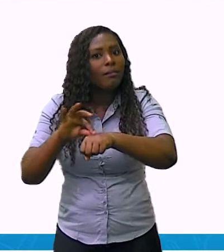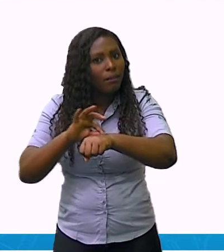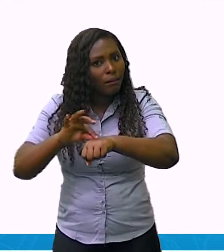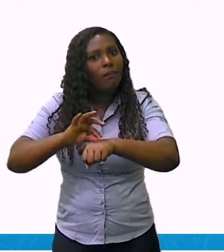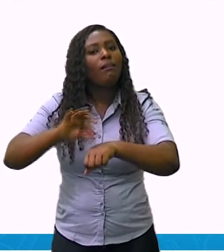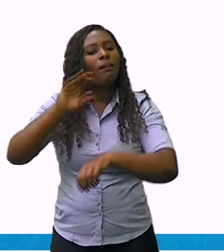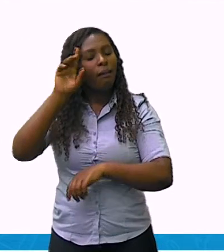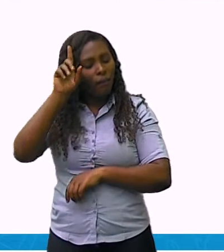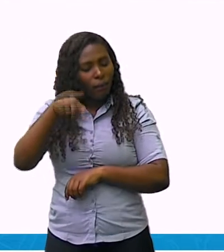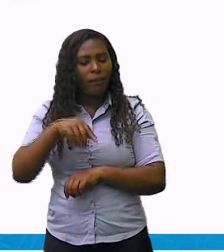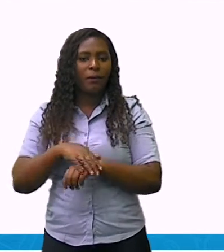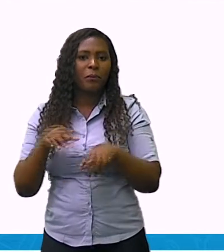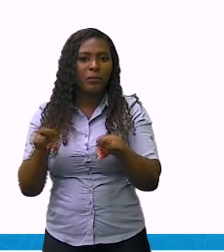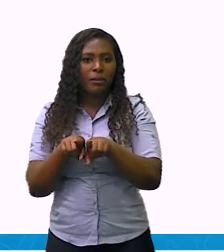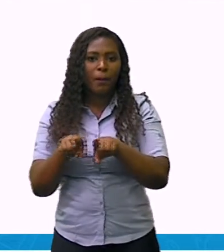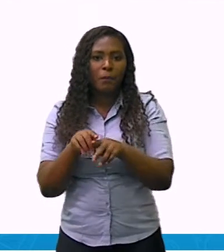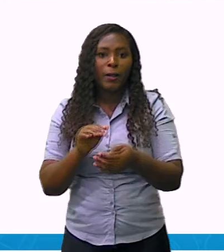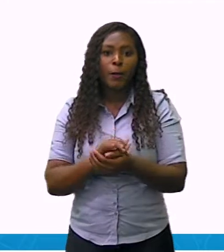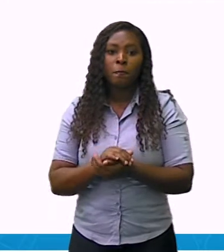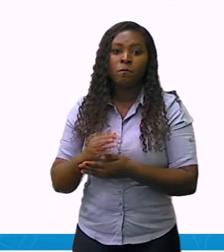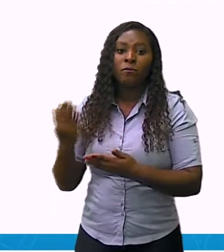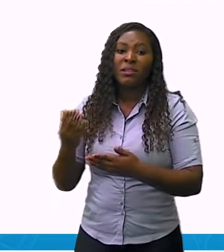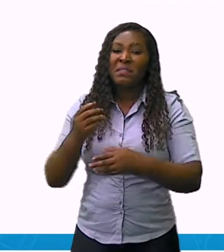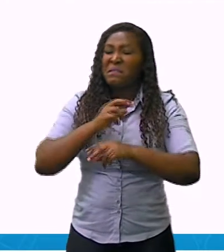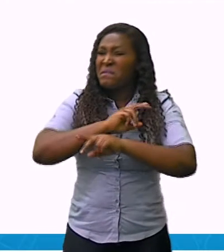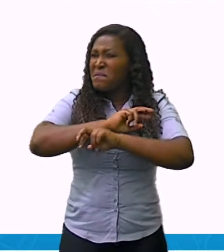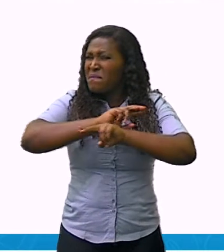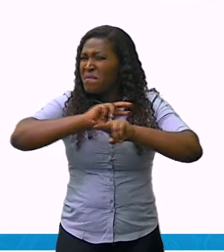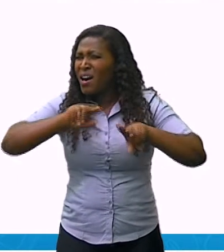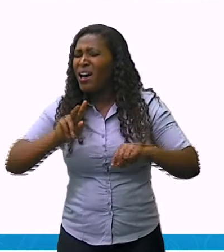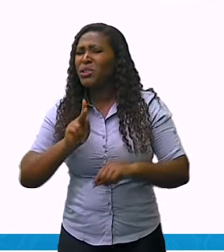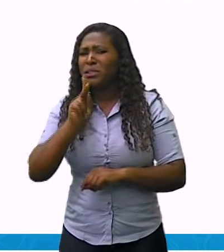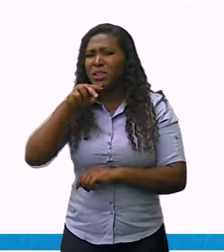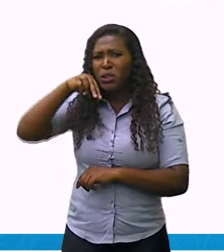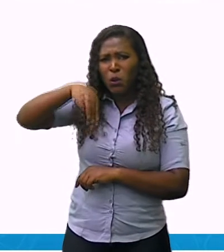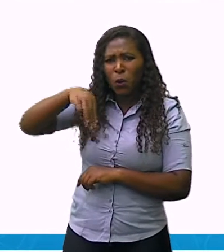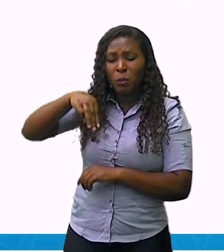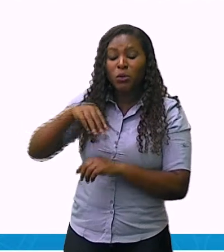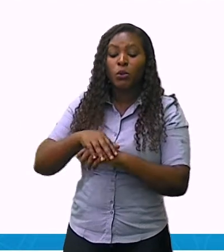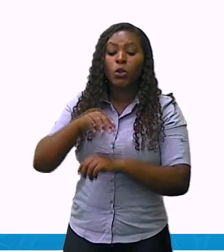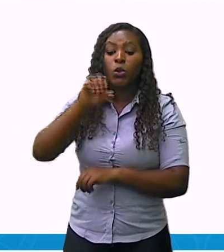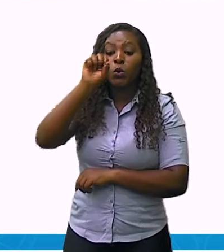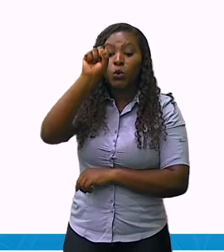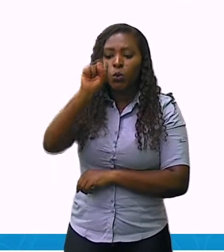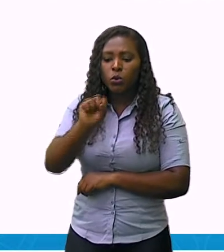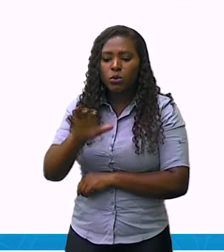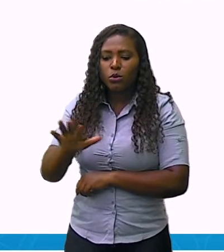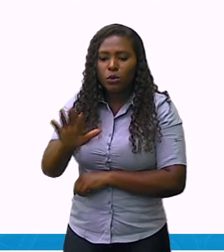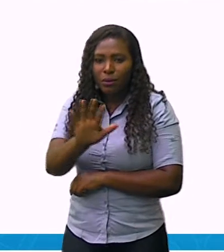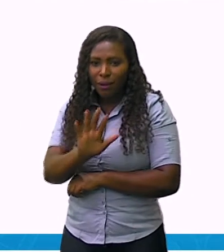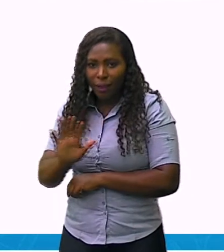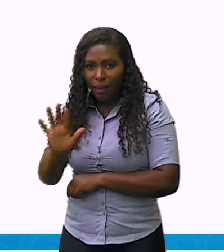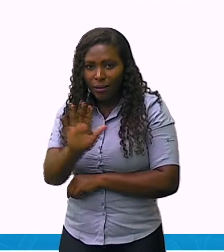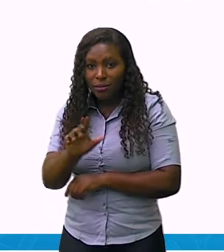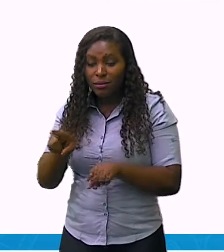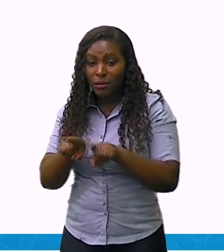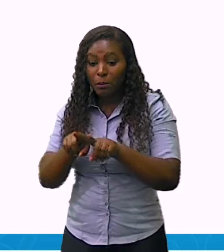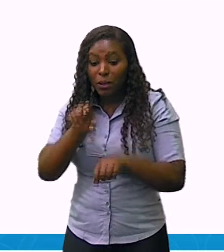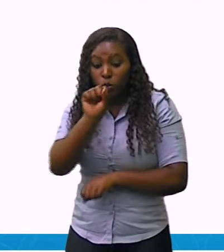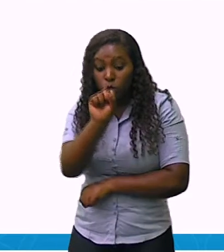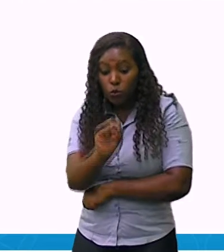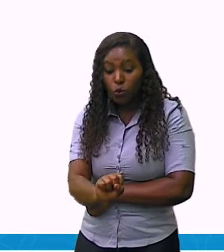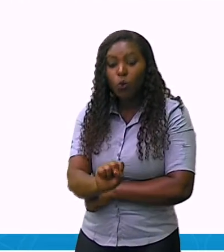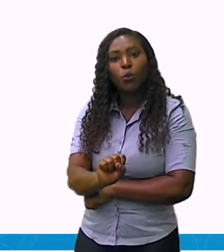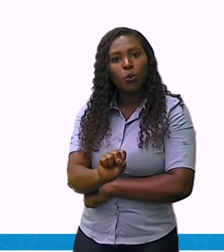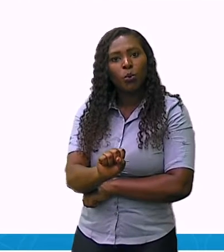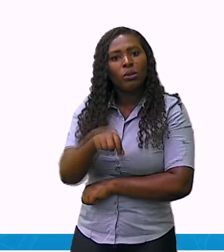desta extensão concentrada na região sudeste e sul do Brasil. Então perceba